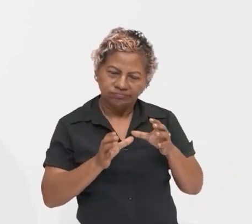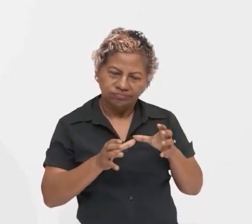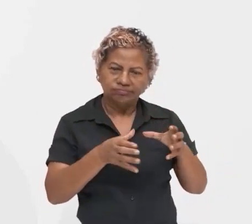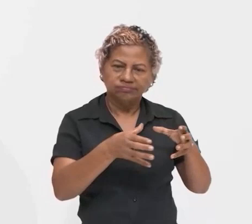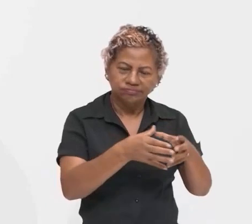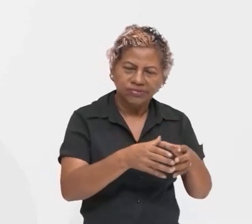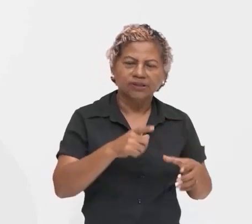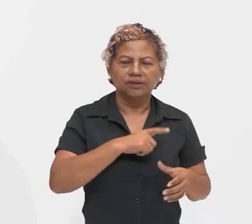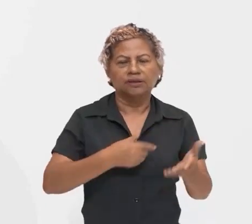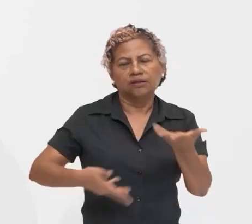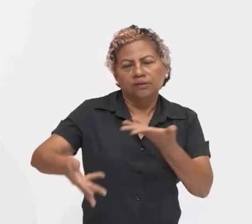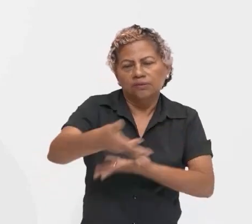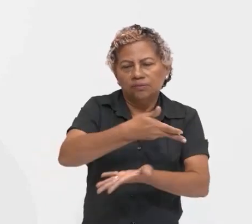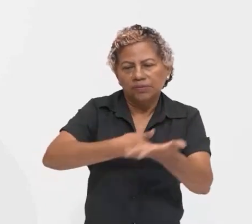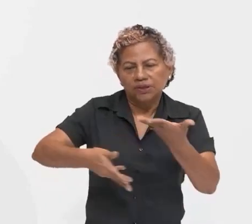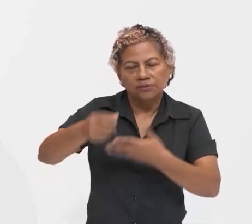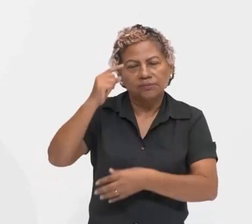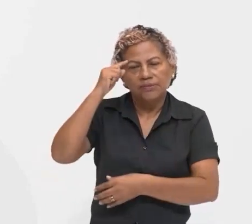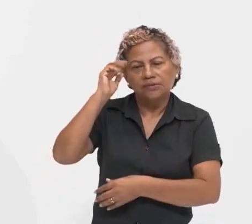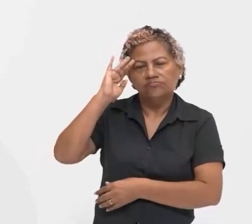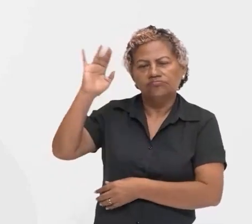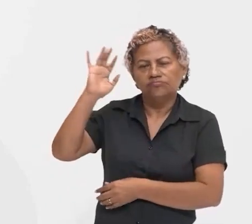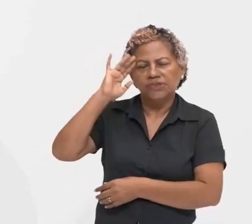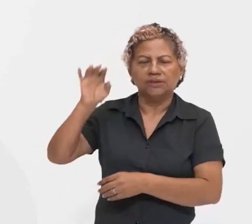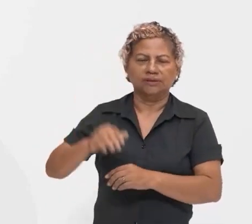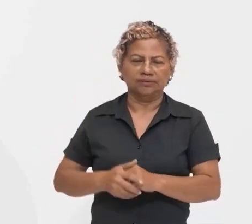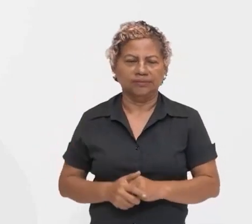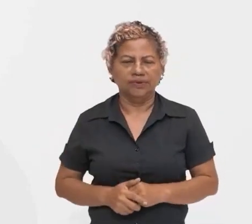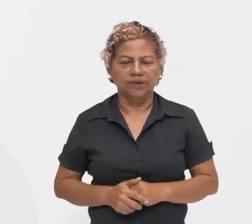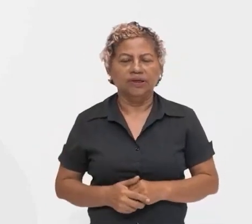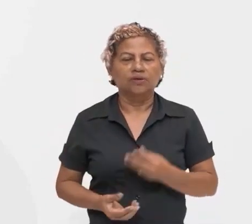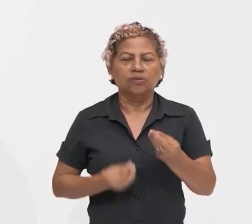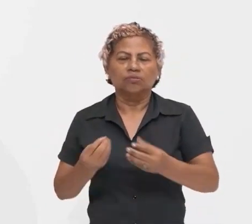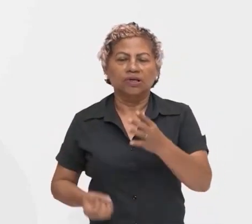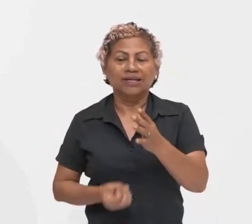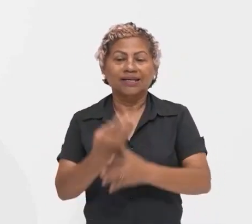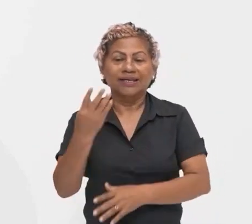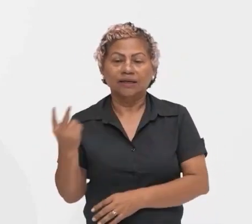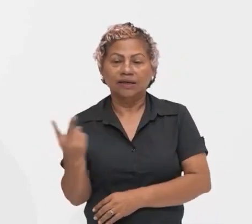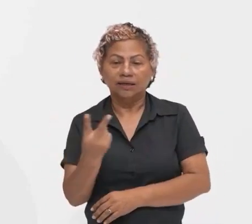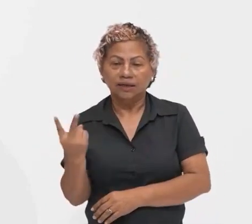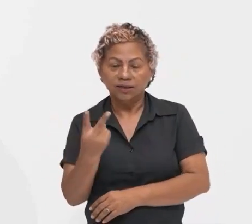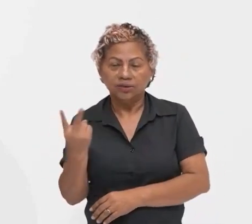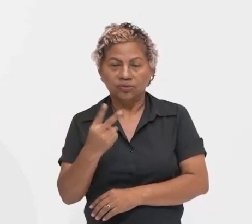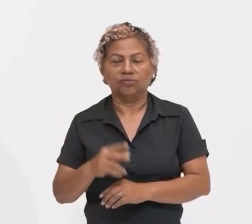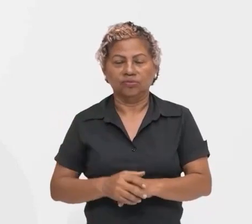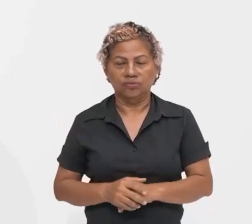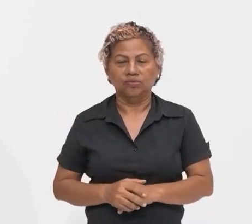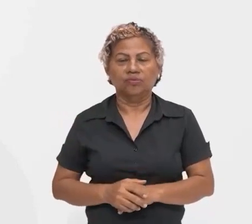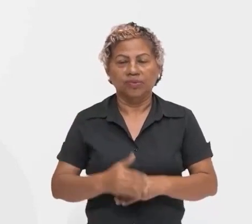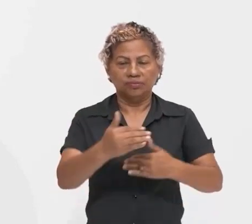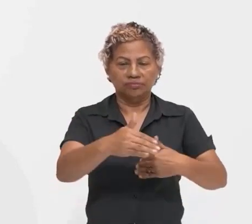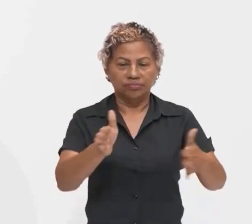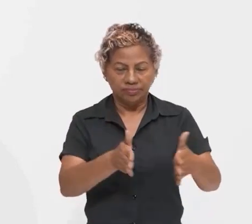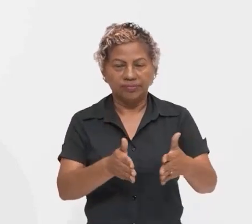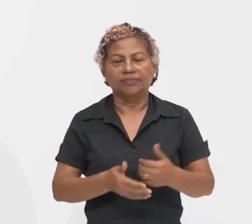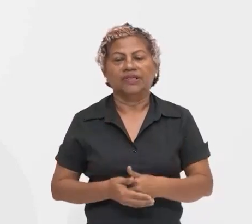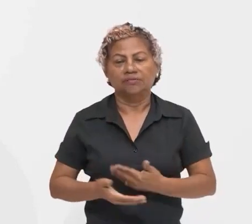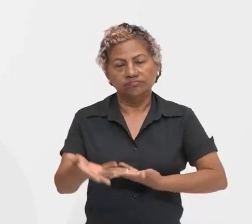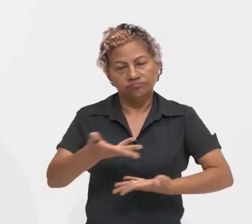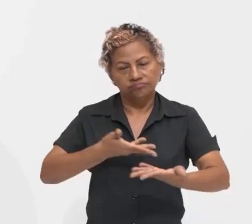o compartilhamento de ideias. Então, se trata da formação de duplas na turma para que o aprendizagem